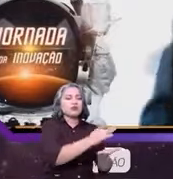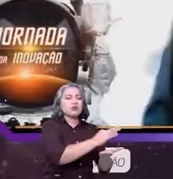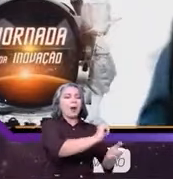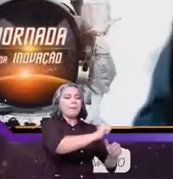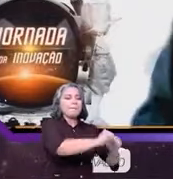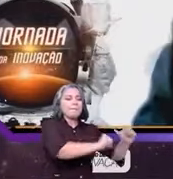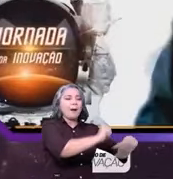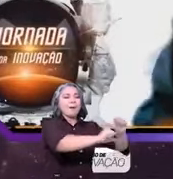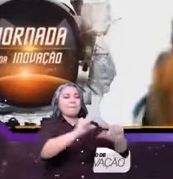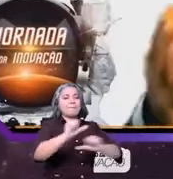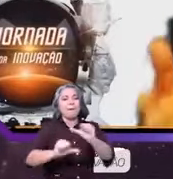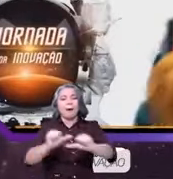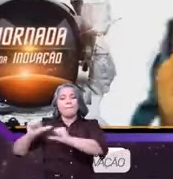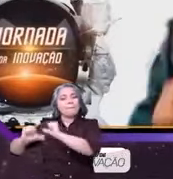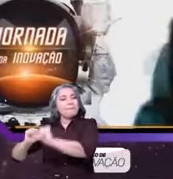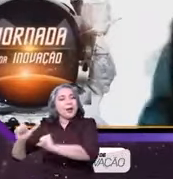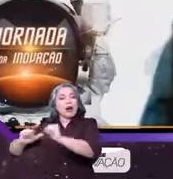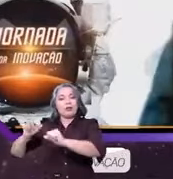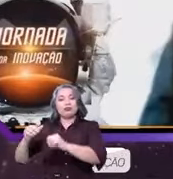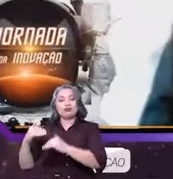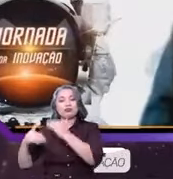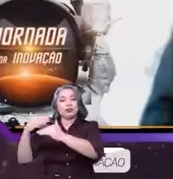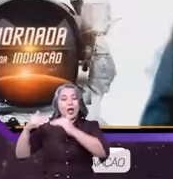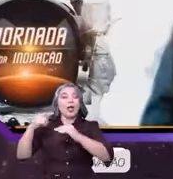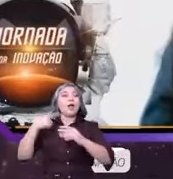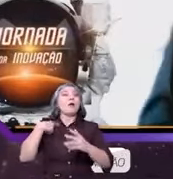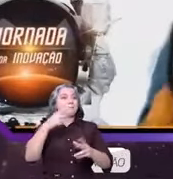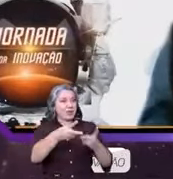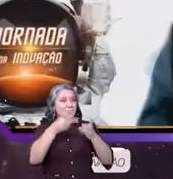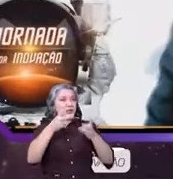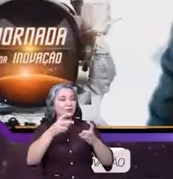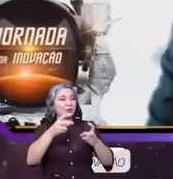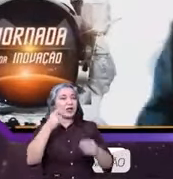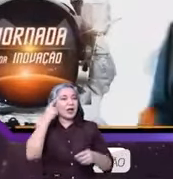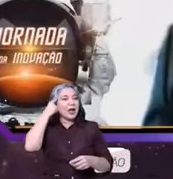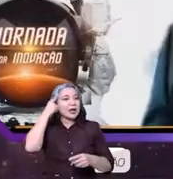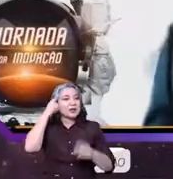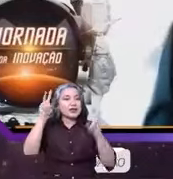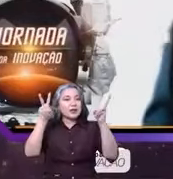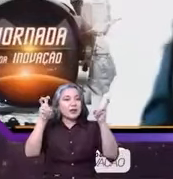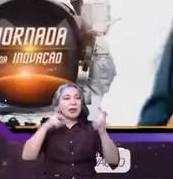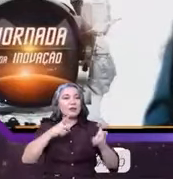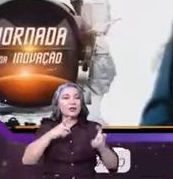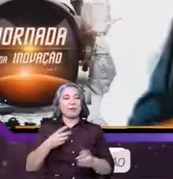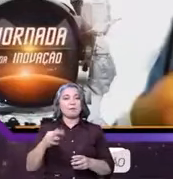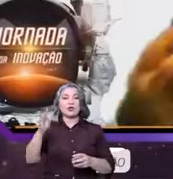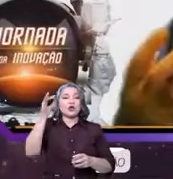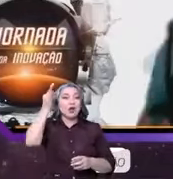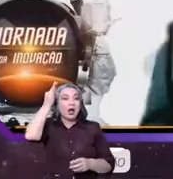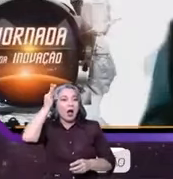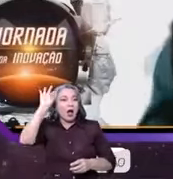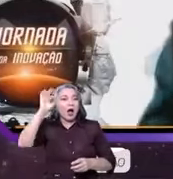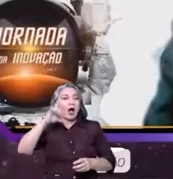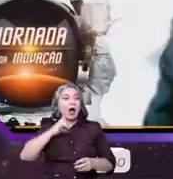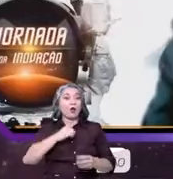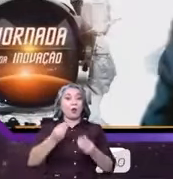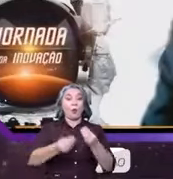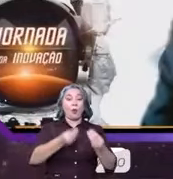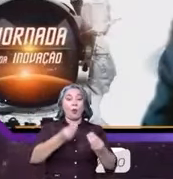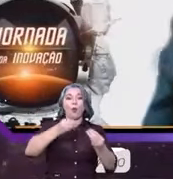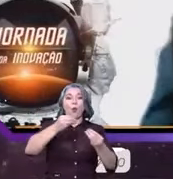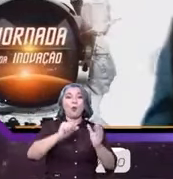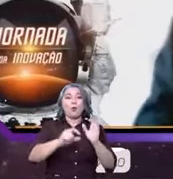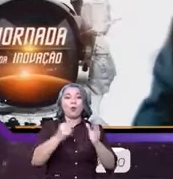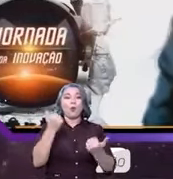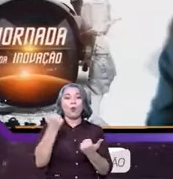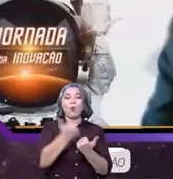trabalho, eu acho que a ideia que o Dr. Cândido apresentou para nós de utilizar a metodologia ágil como uma ferramenta para fazer